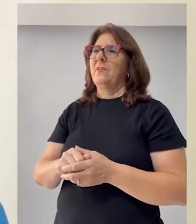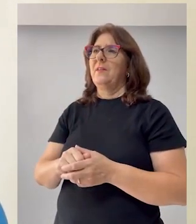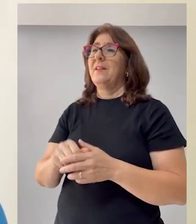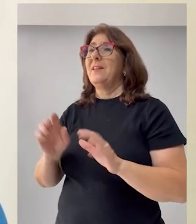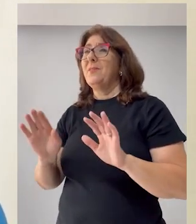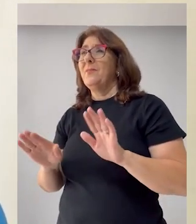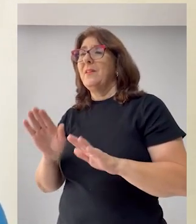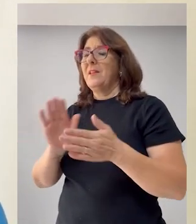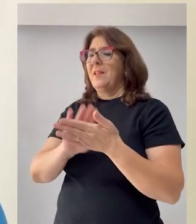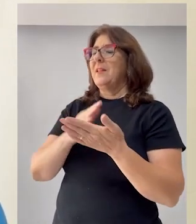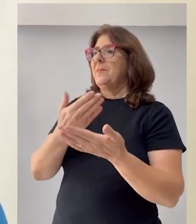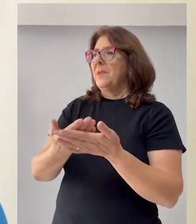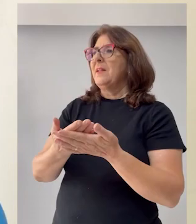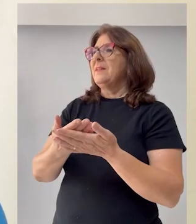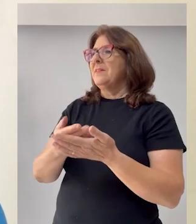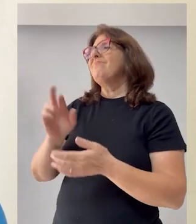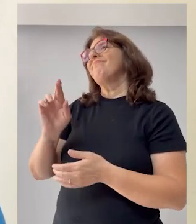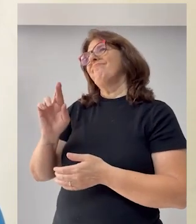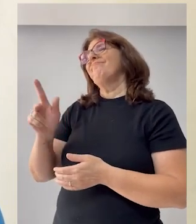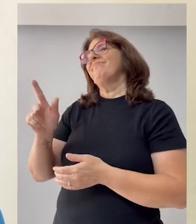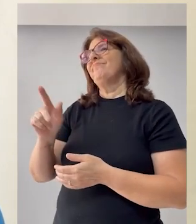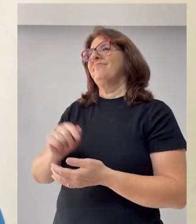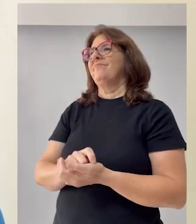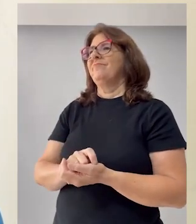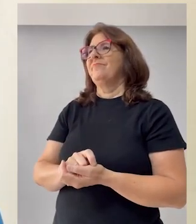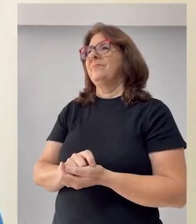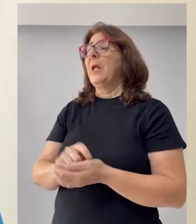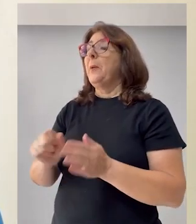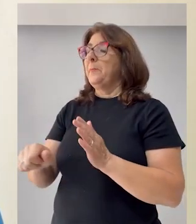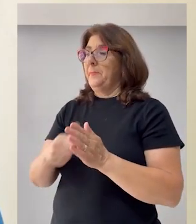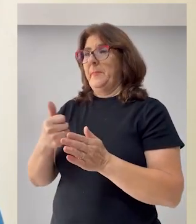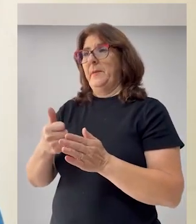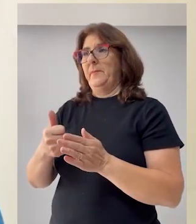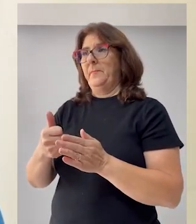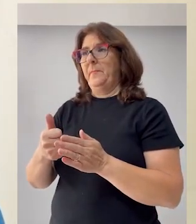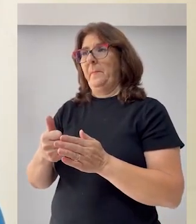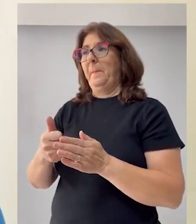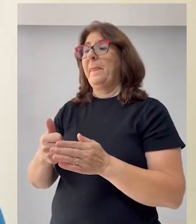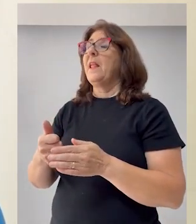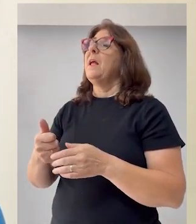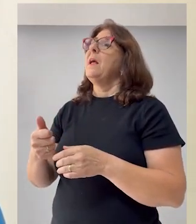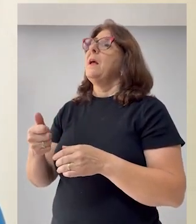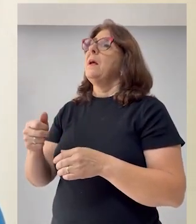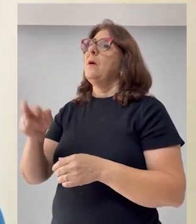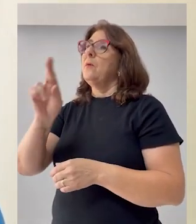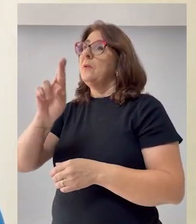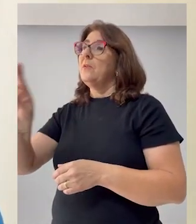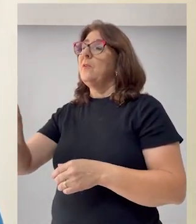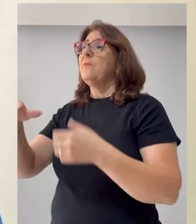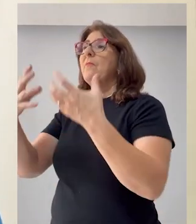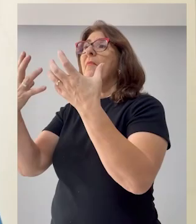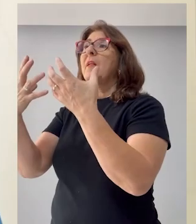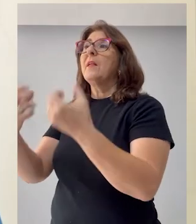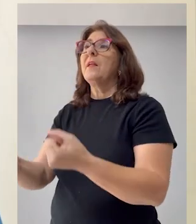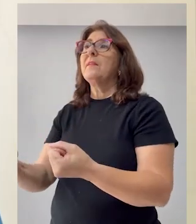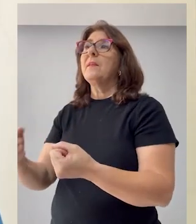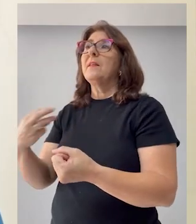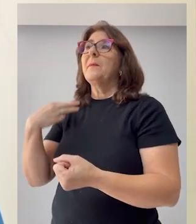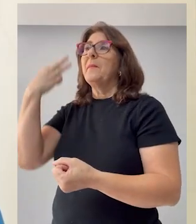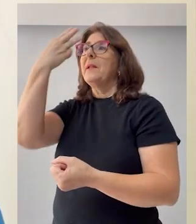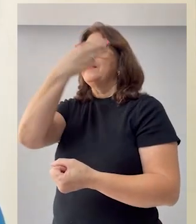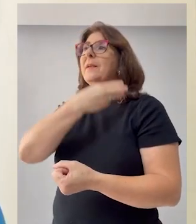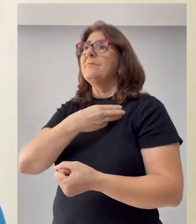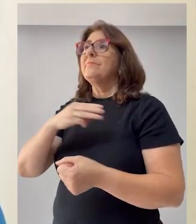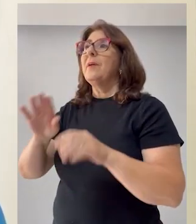não dá diferença, dá muita diferença na interpretação. Primeiro, também que muitas religiões não veem Maria